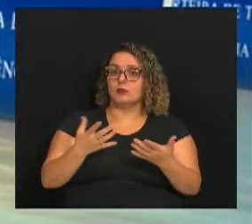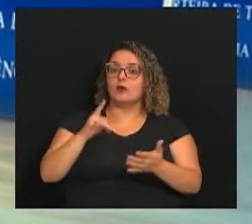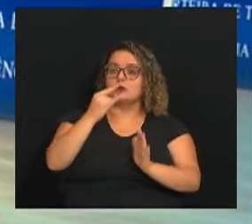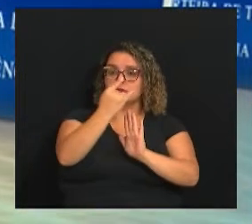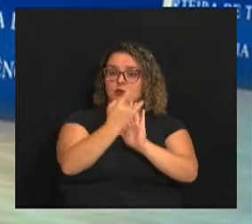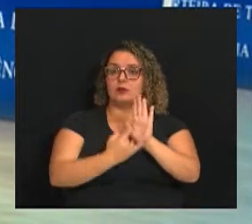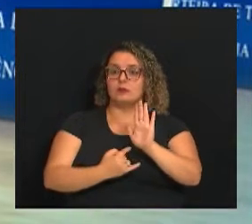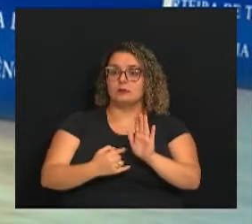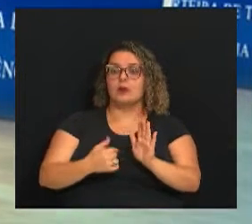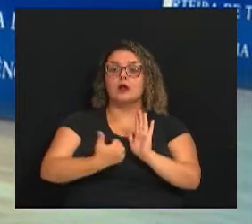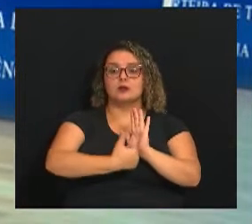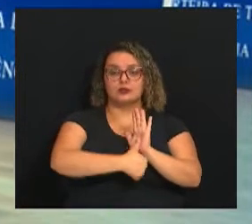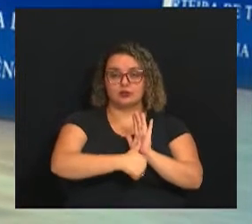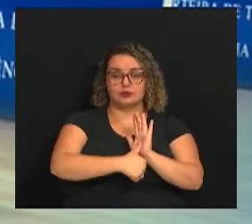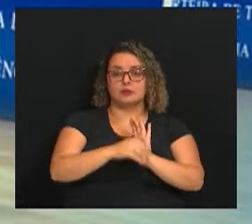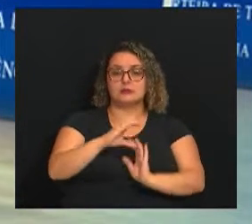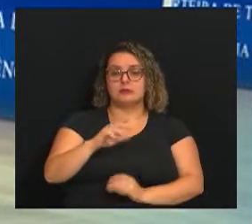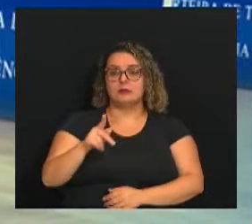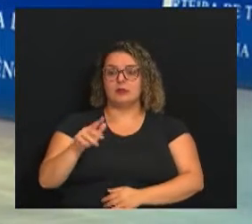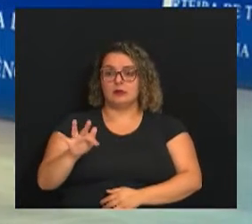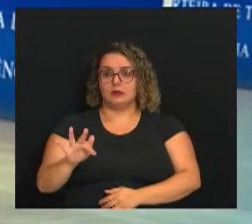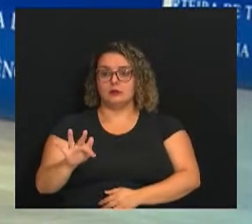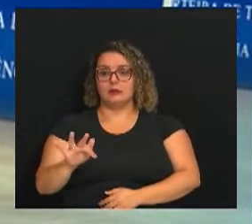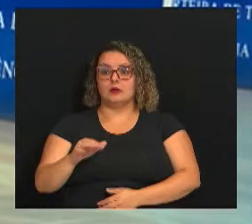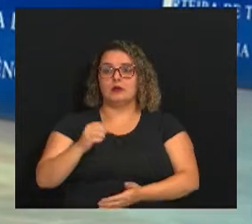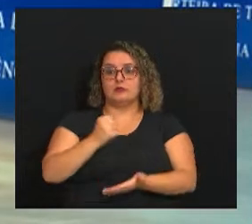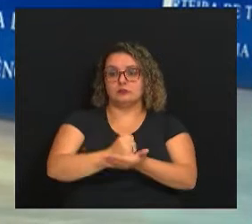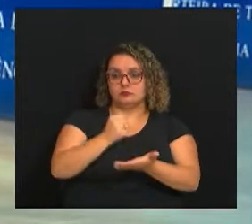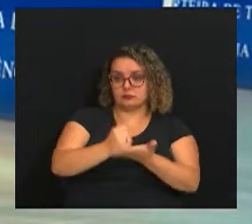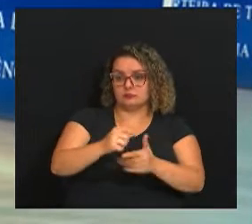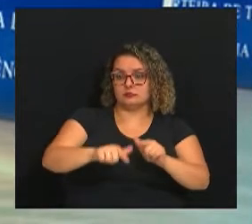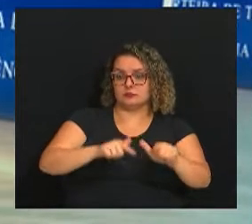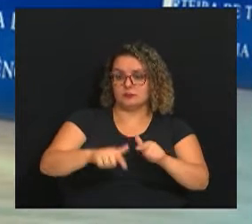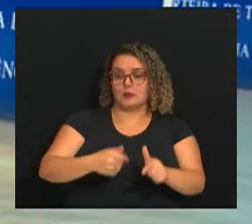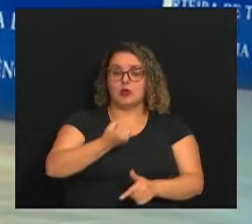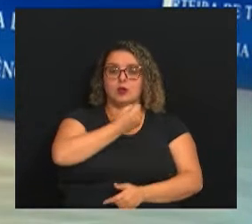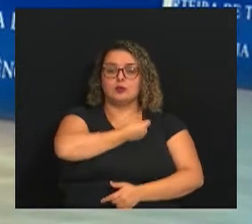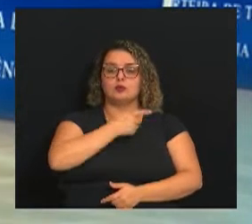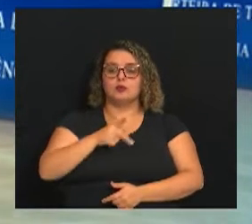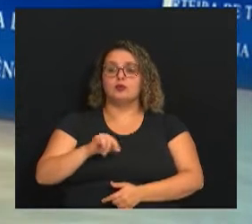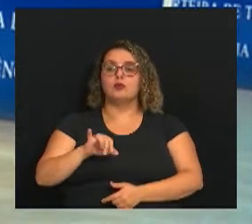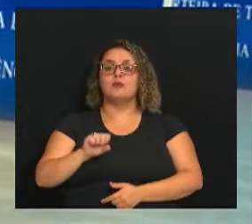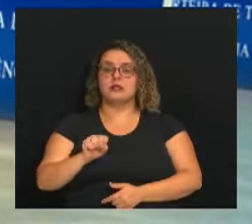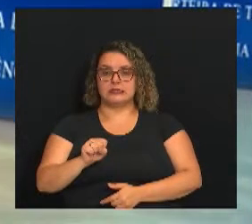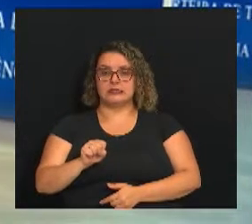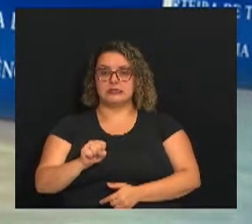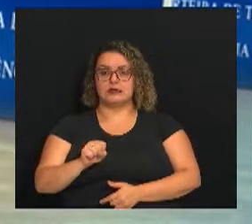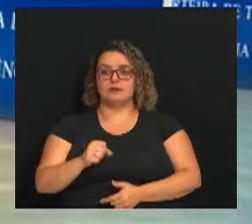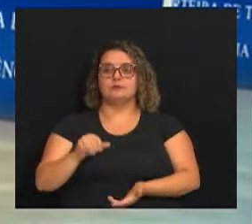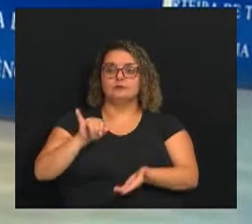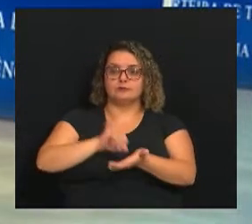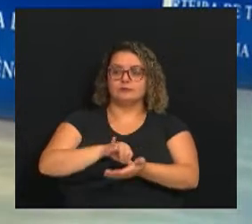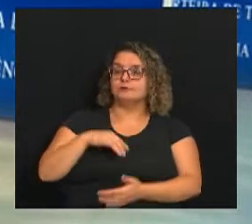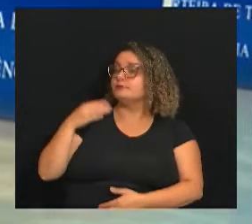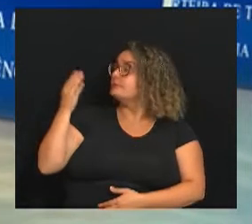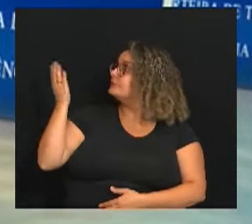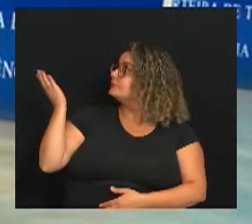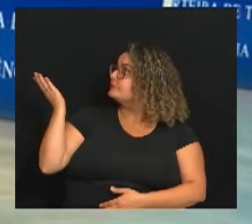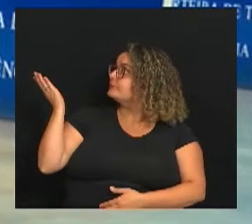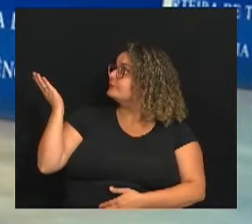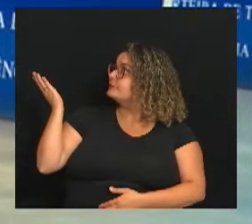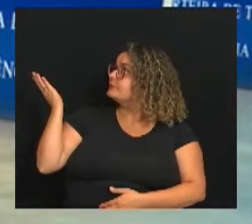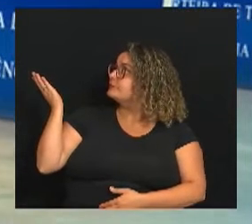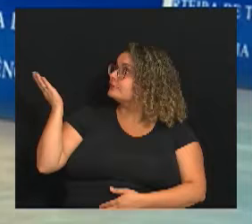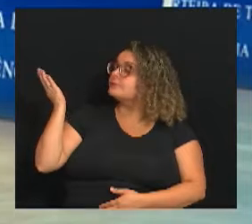documentação: RG, CPF, carteira de trabalho e número do PIS. A unidade centro fica na Avenida Campos Sales,